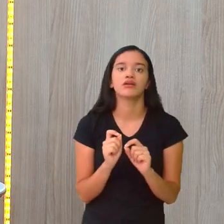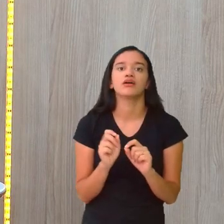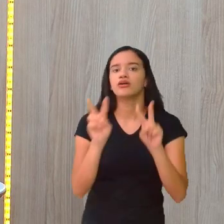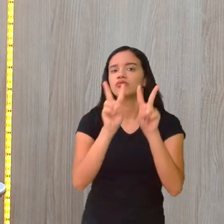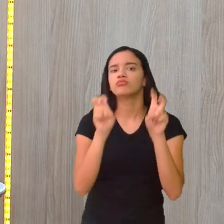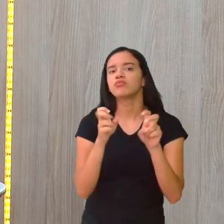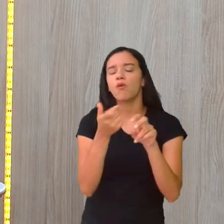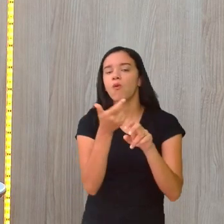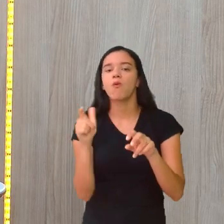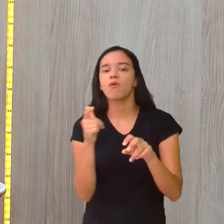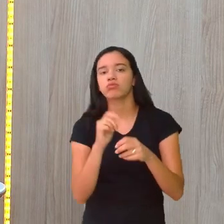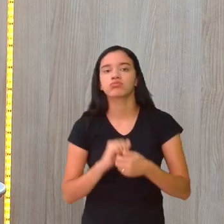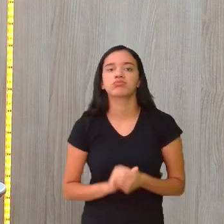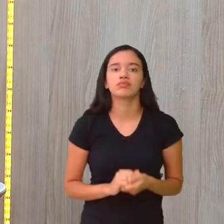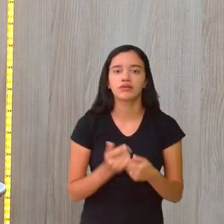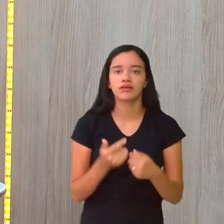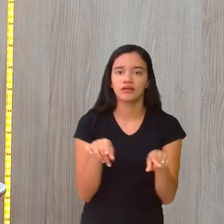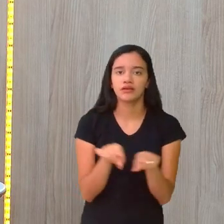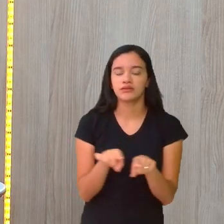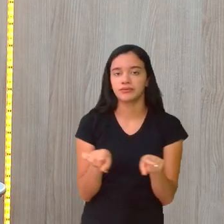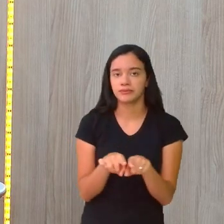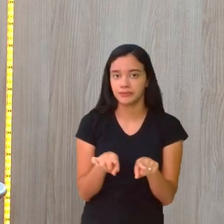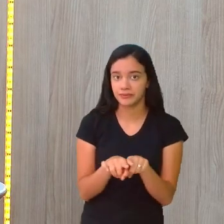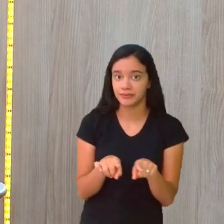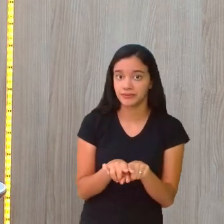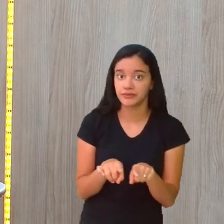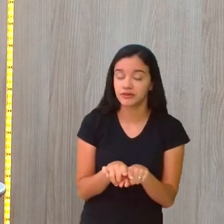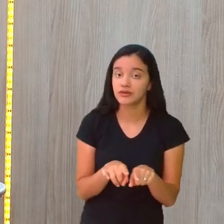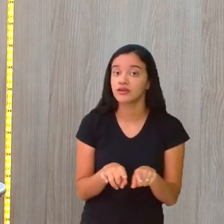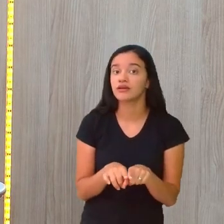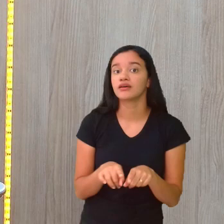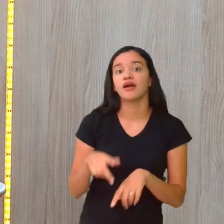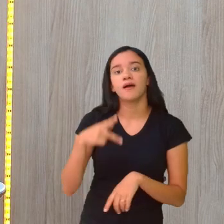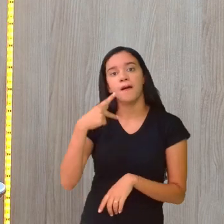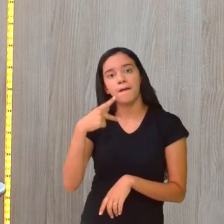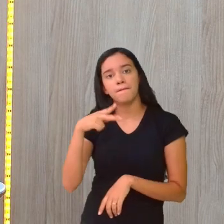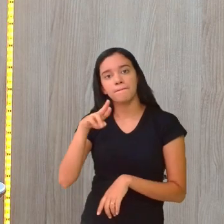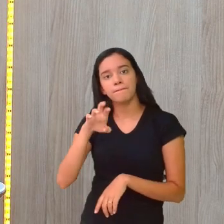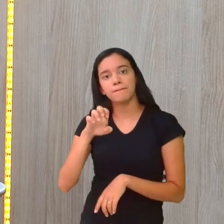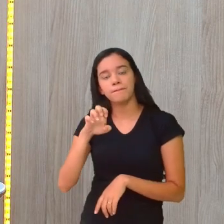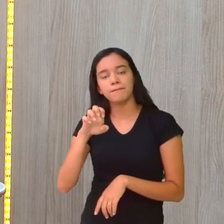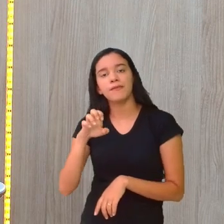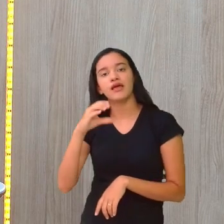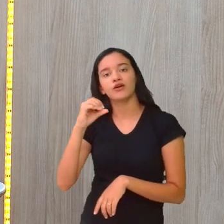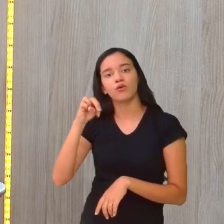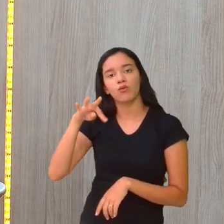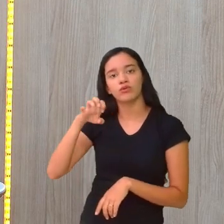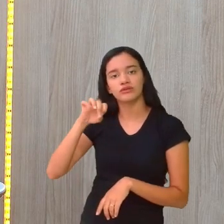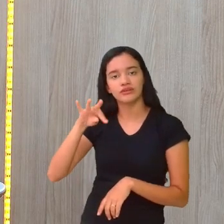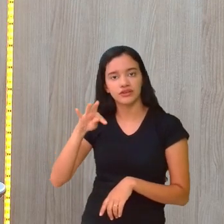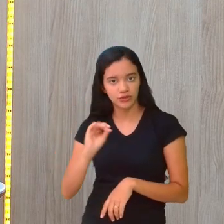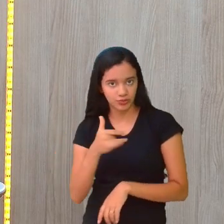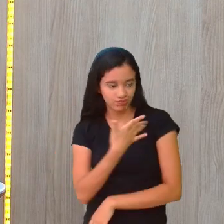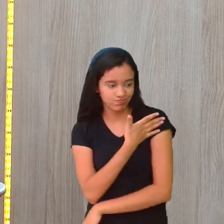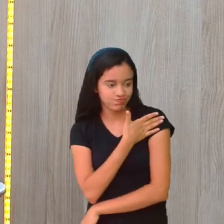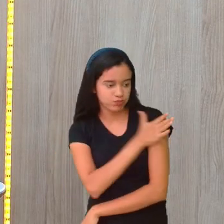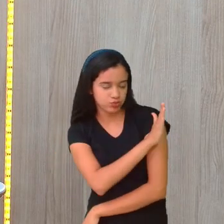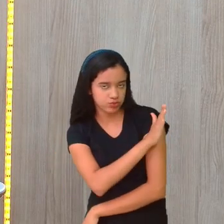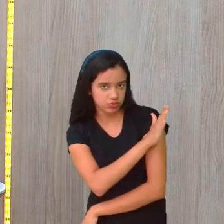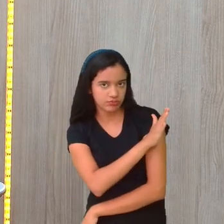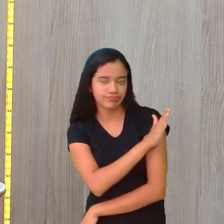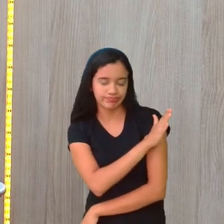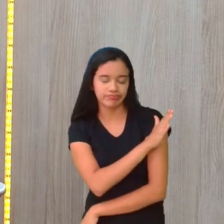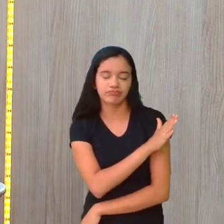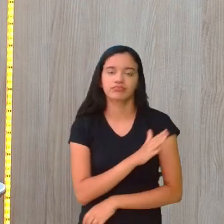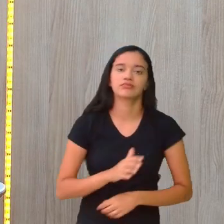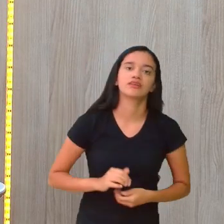definindo o outro, né? Previamente, né, gente? O preconceito, né? Então, define o outro previamente, sem